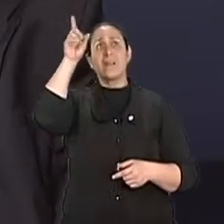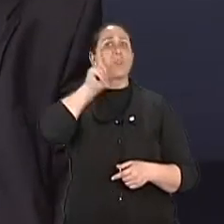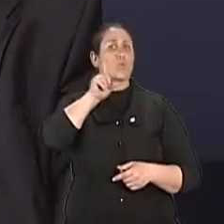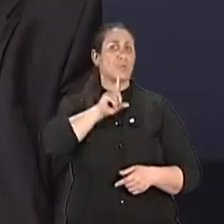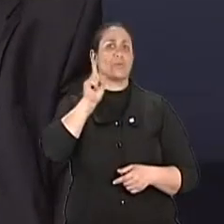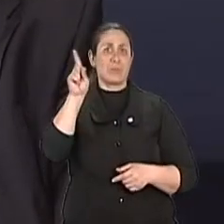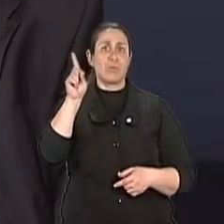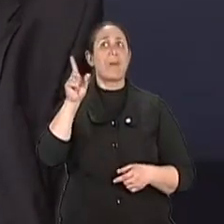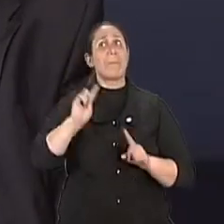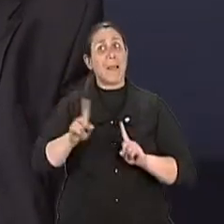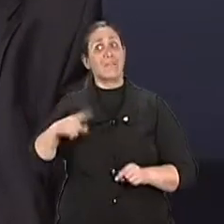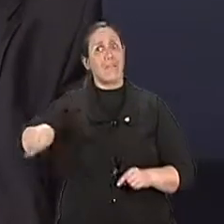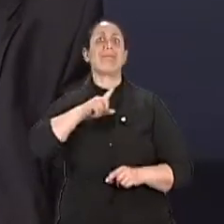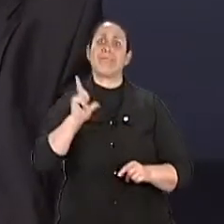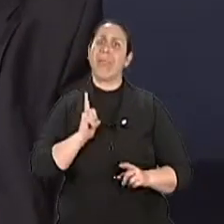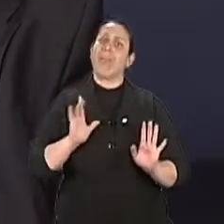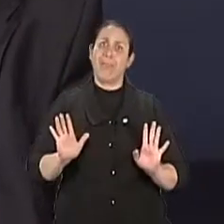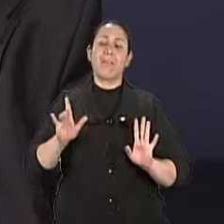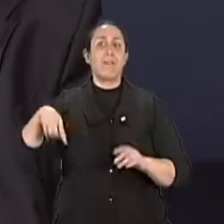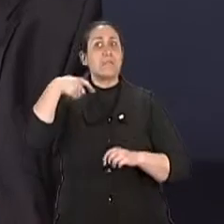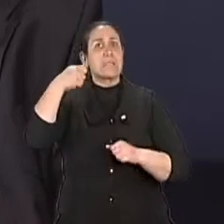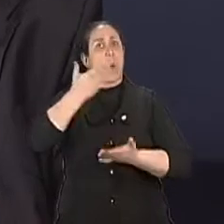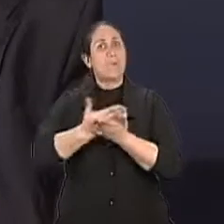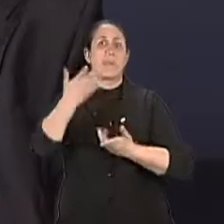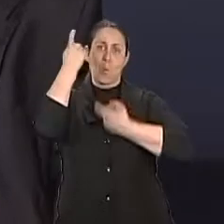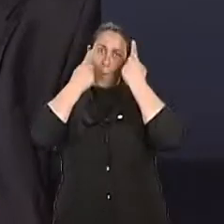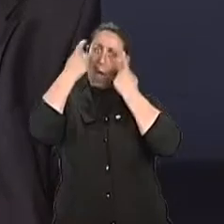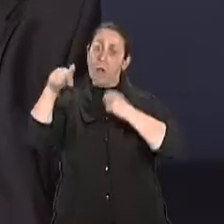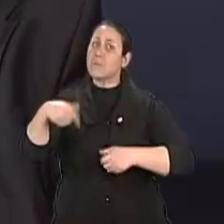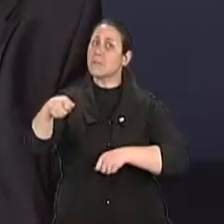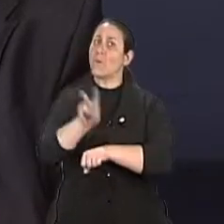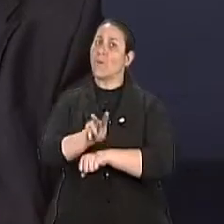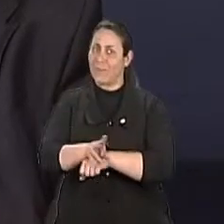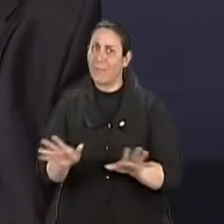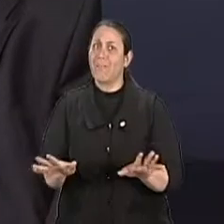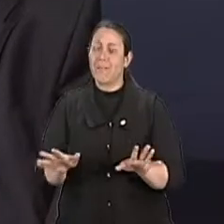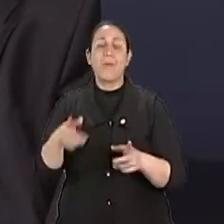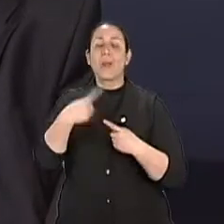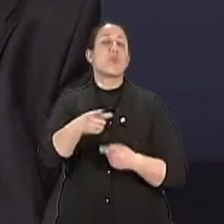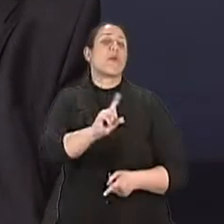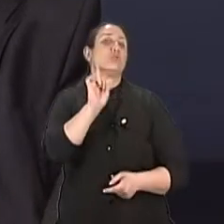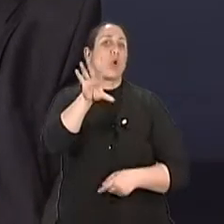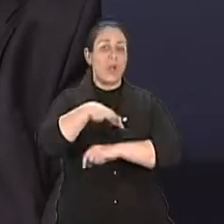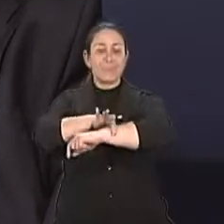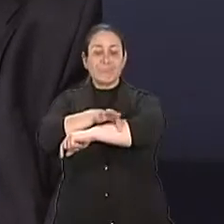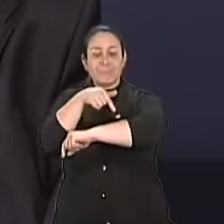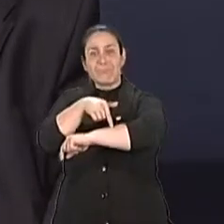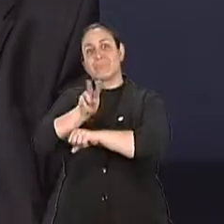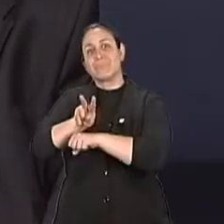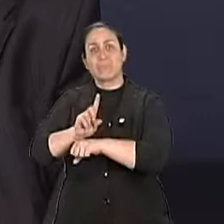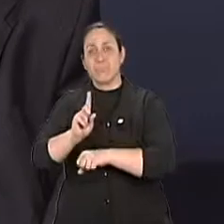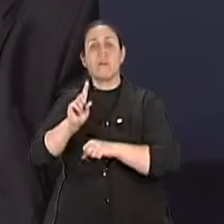influência também, claro. E a gente tem que começar a se preocupar também. Claro. Então, não é só a osteoporose que vai preocupar com a alimentação na